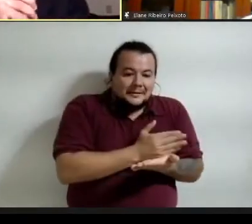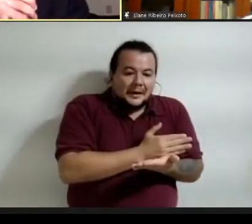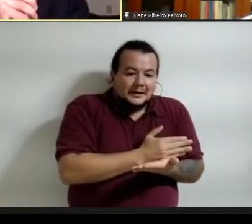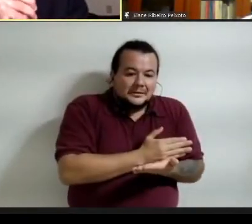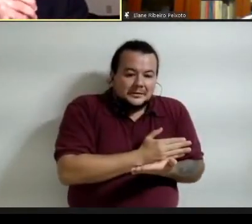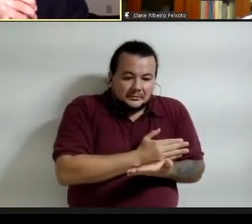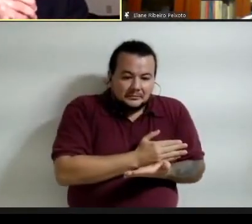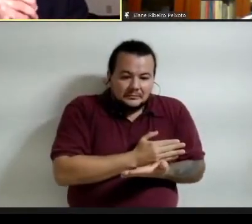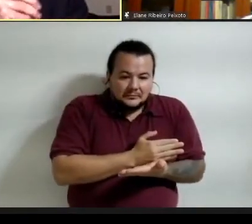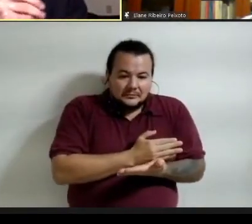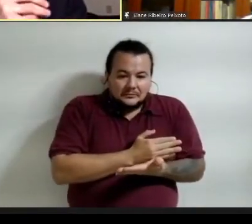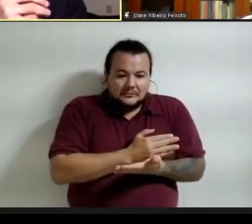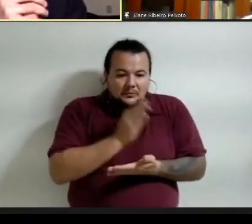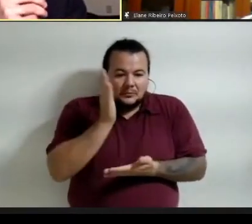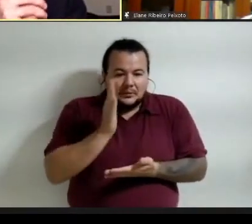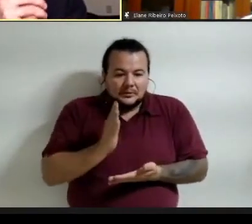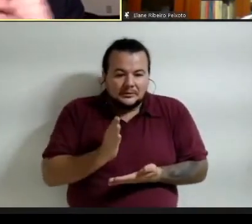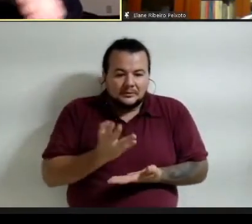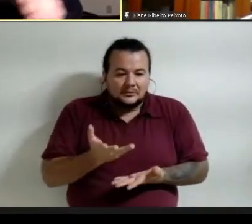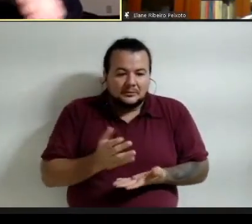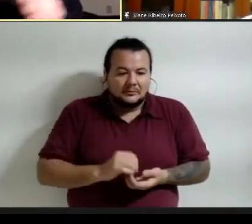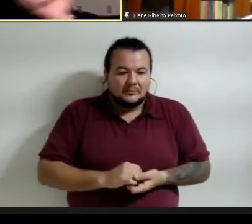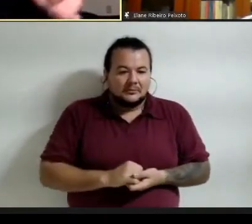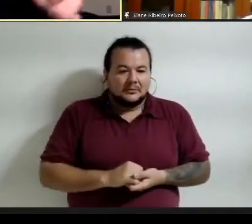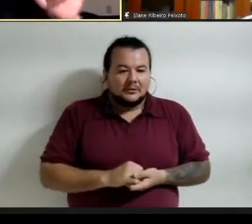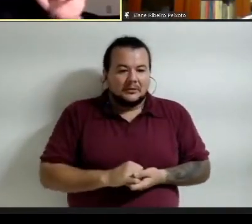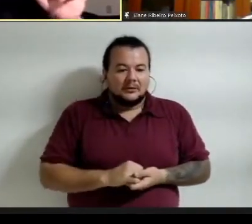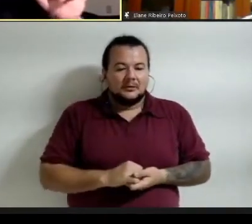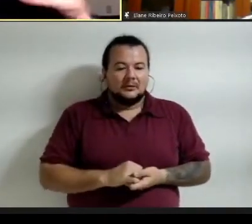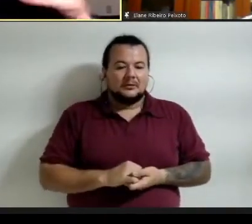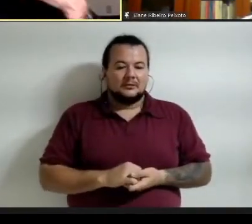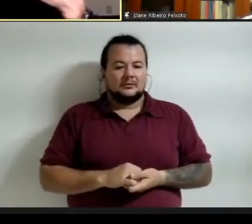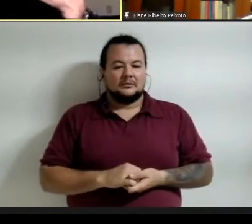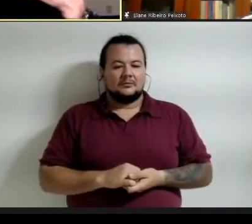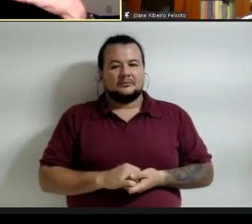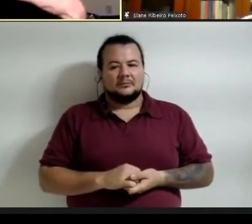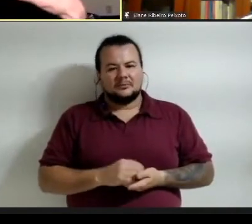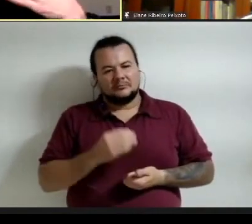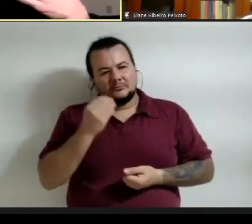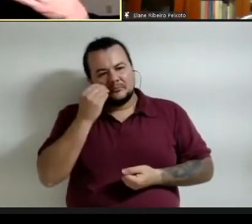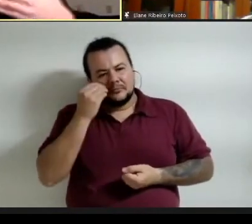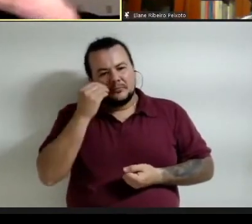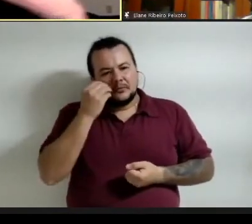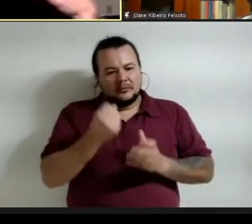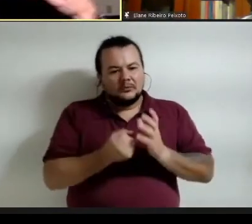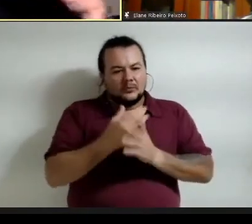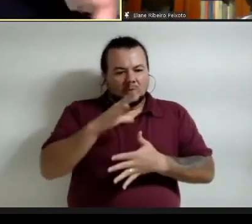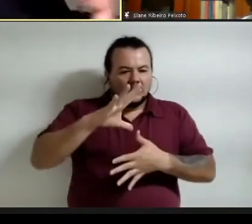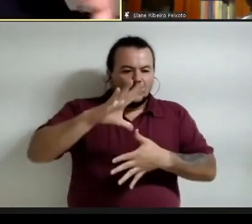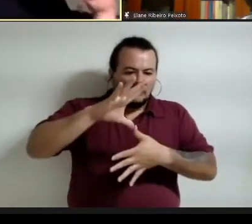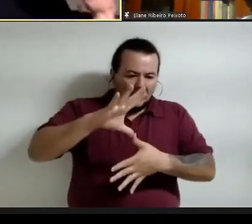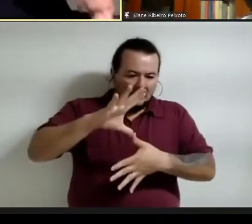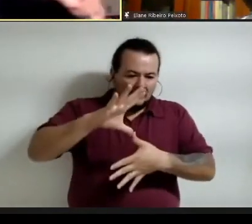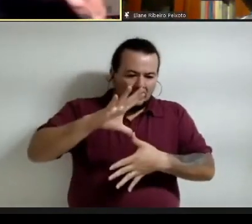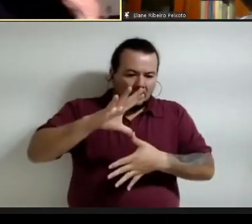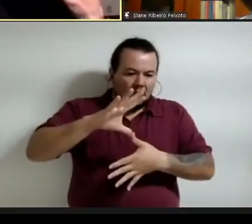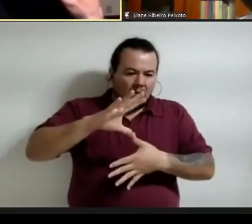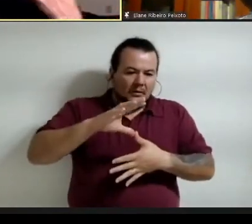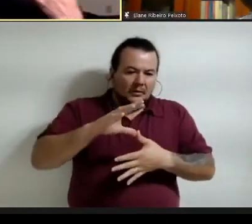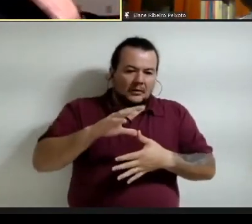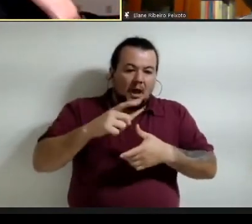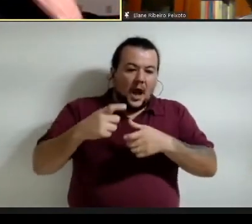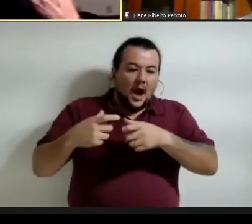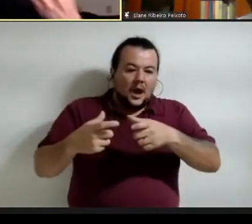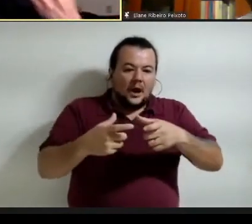Metade do nosso continente, né? Então, assim, a gente tentou mapear um dos mapas mostra o quão perto você consegue andar